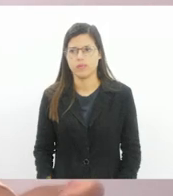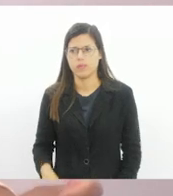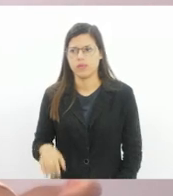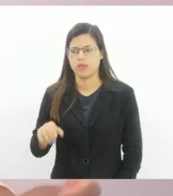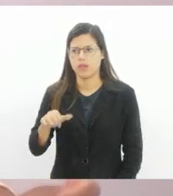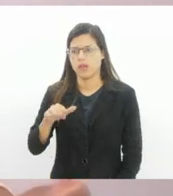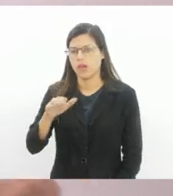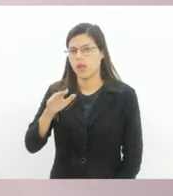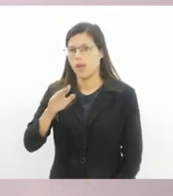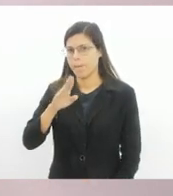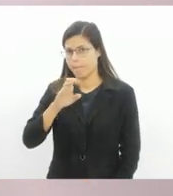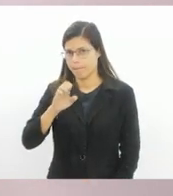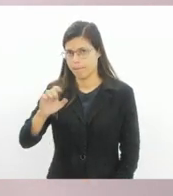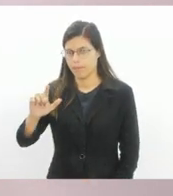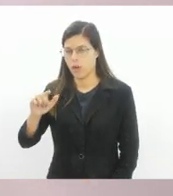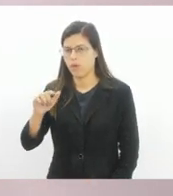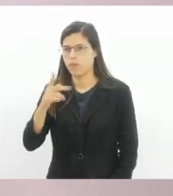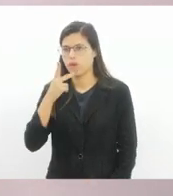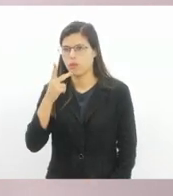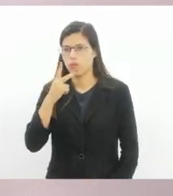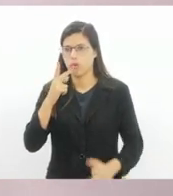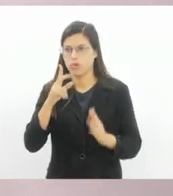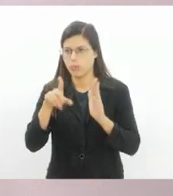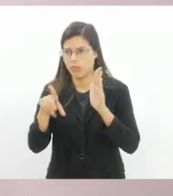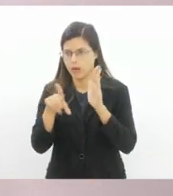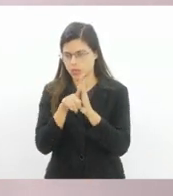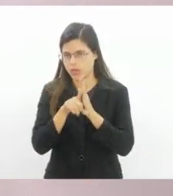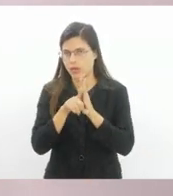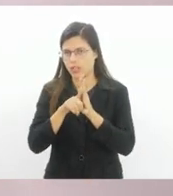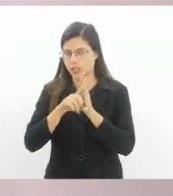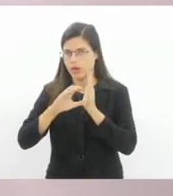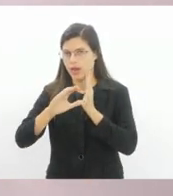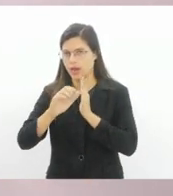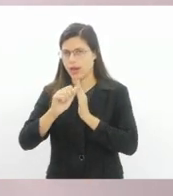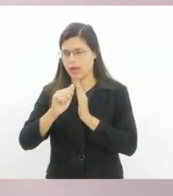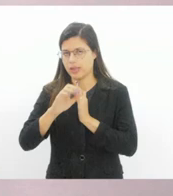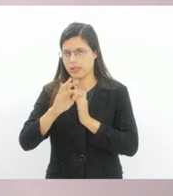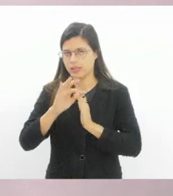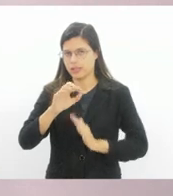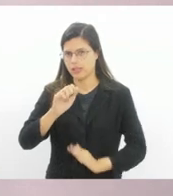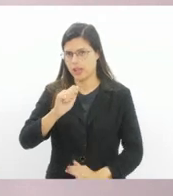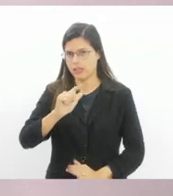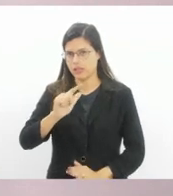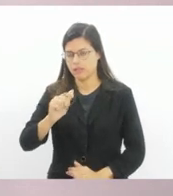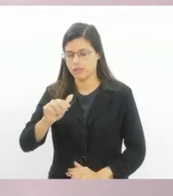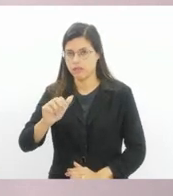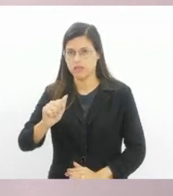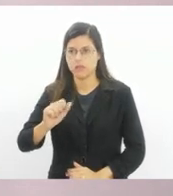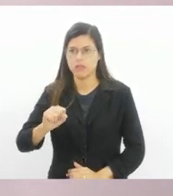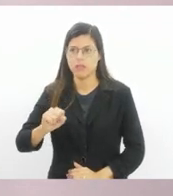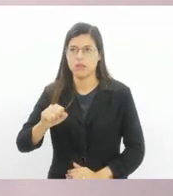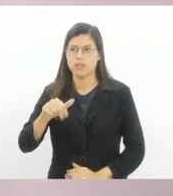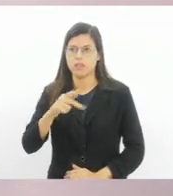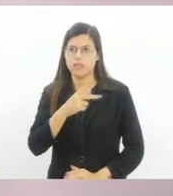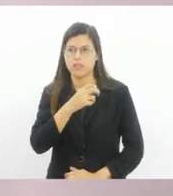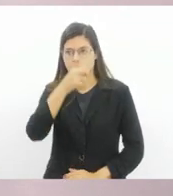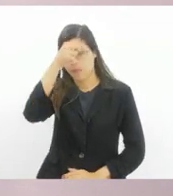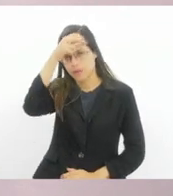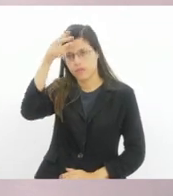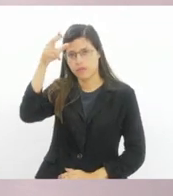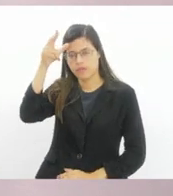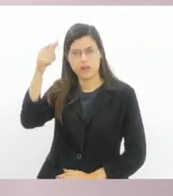citou as leis catalãs, né? E aí é importante dizer que, à época, a prefeita era Ada Colau,